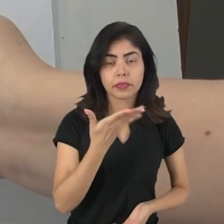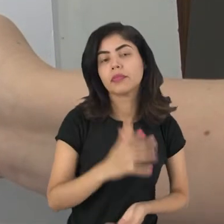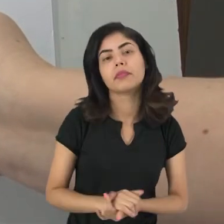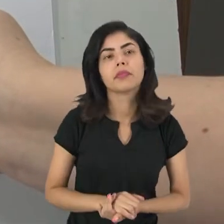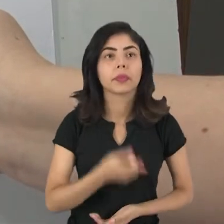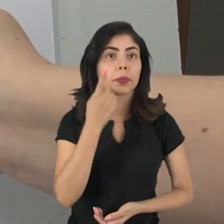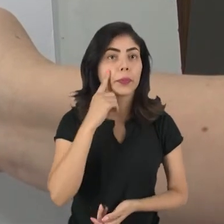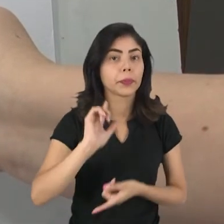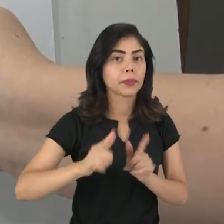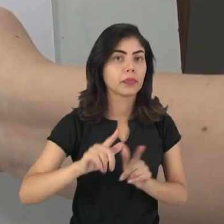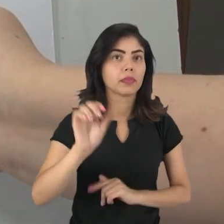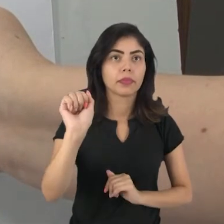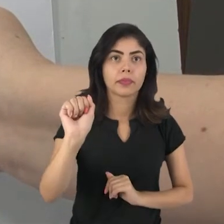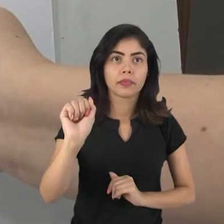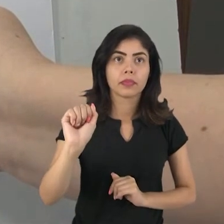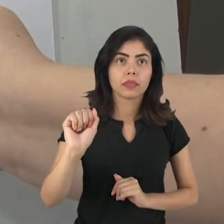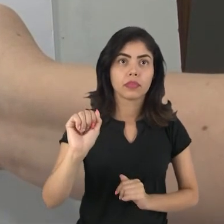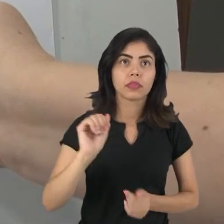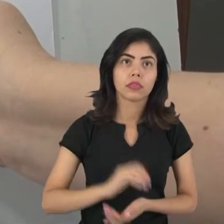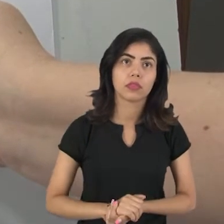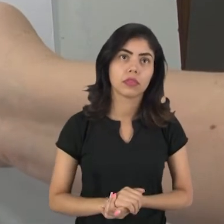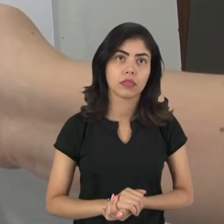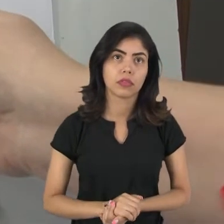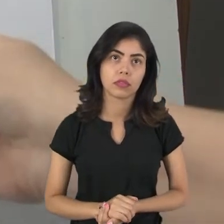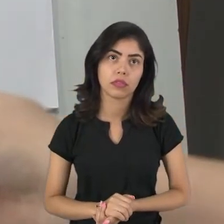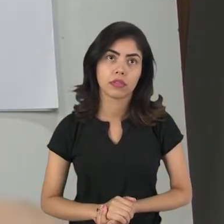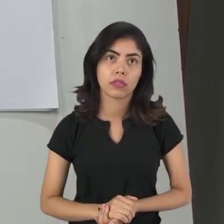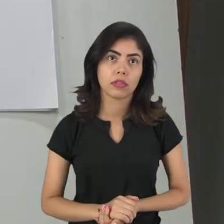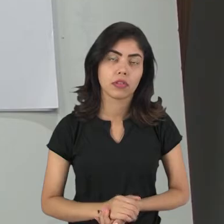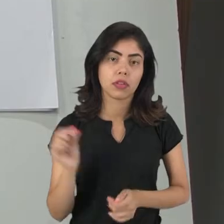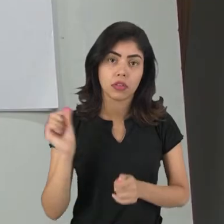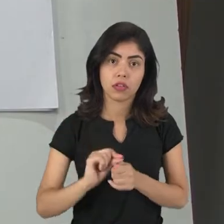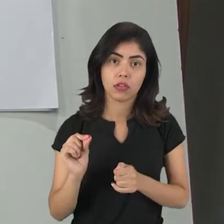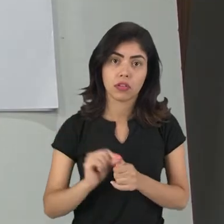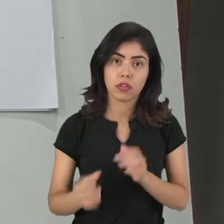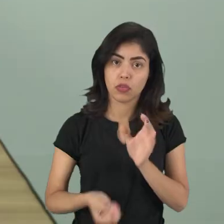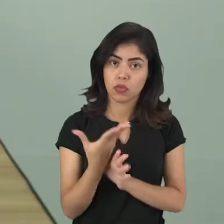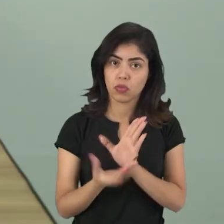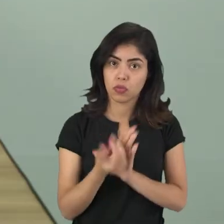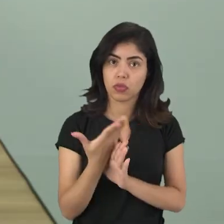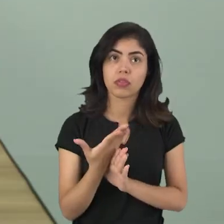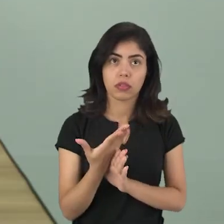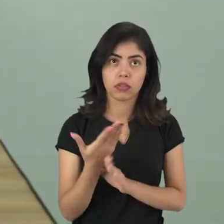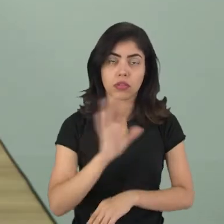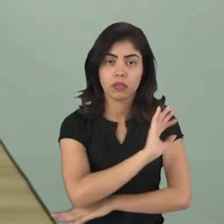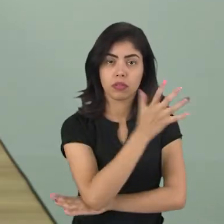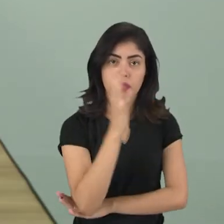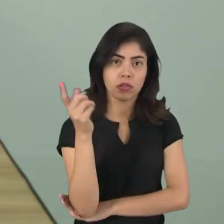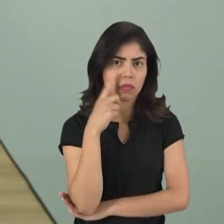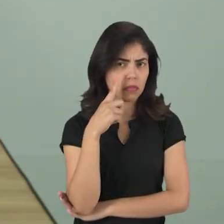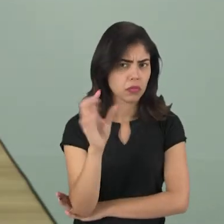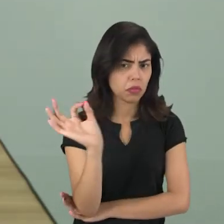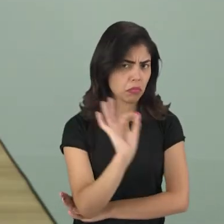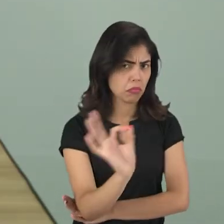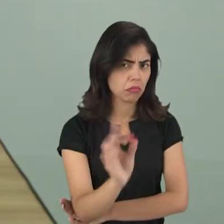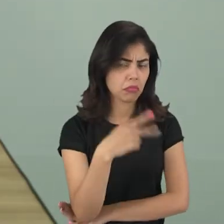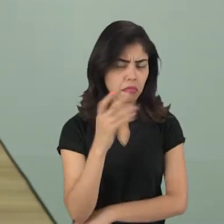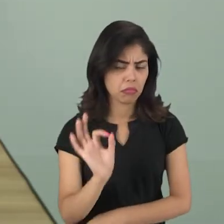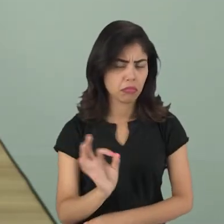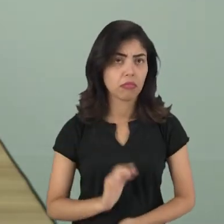aconteceu? Hoje só resta 7% dessa vegetação. Aí vai descrever o que tem nela,